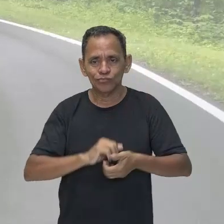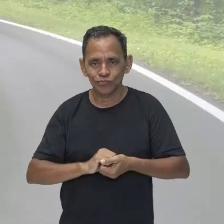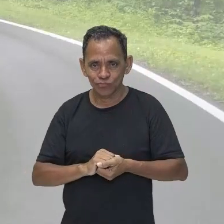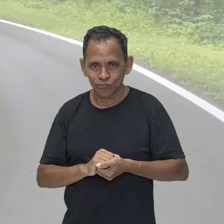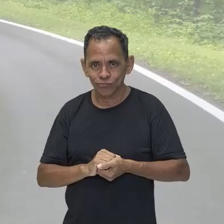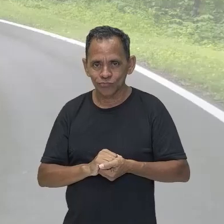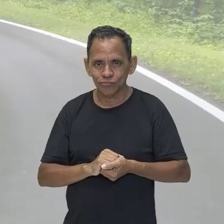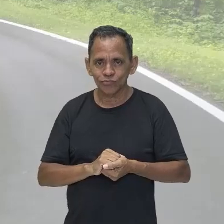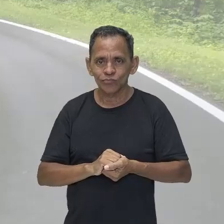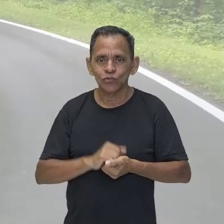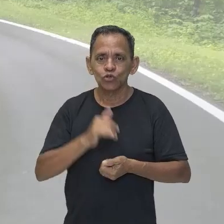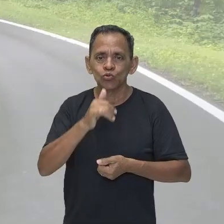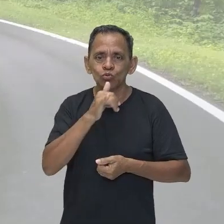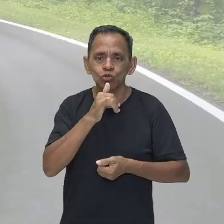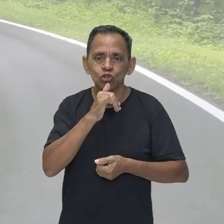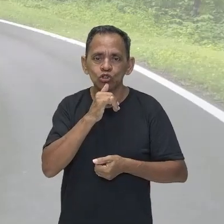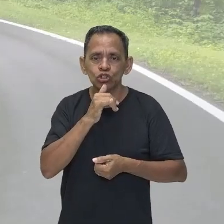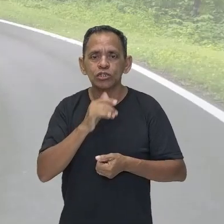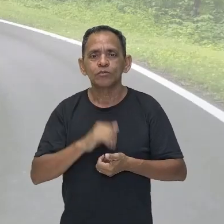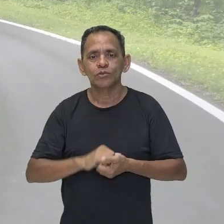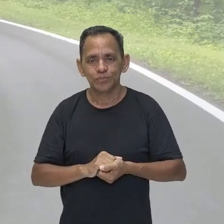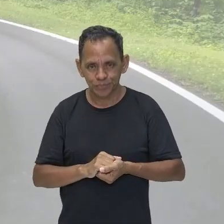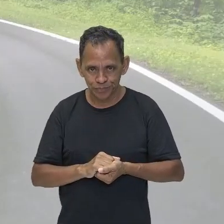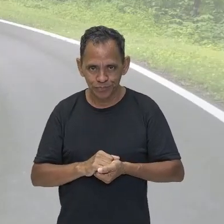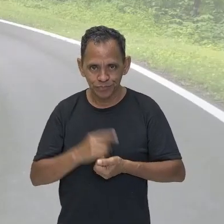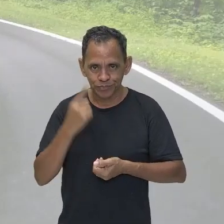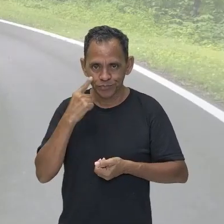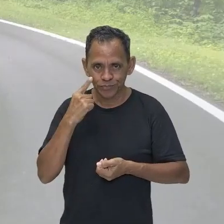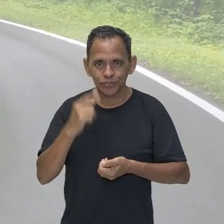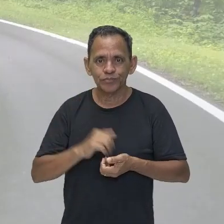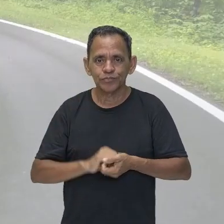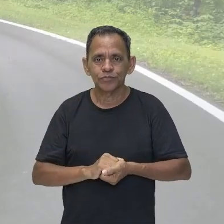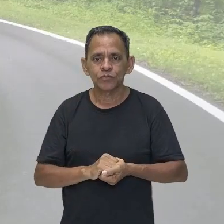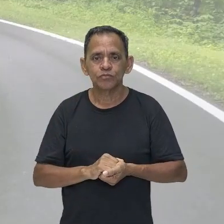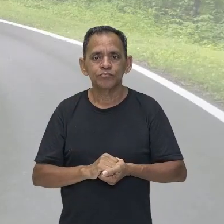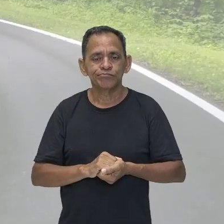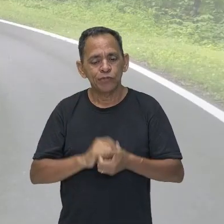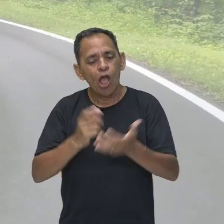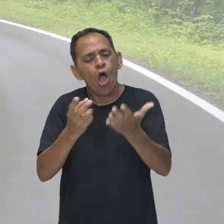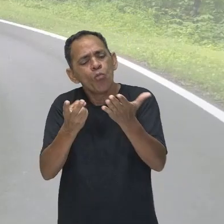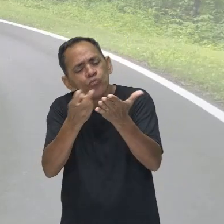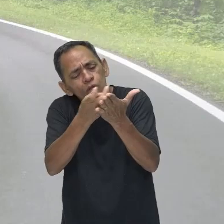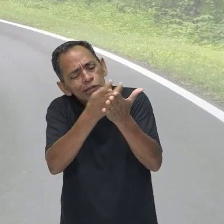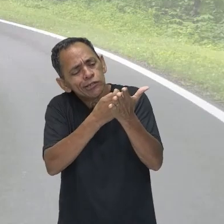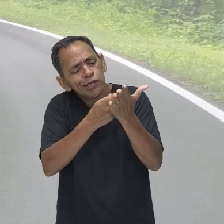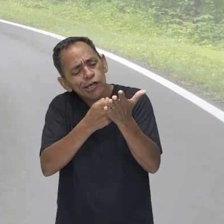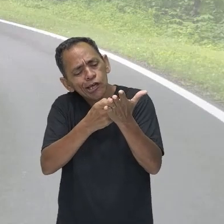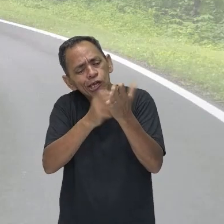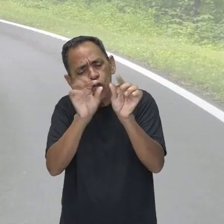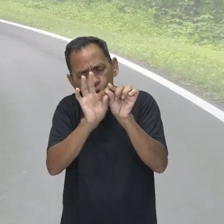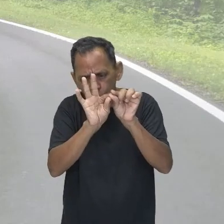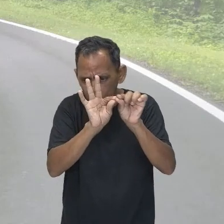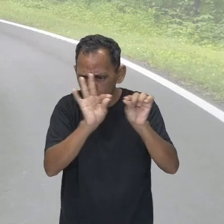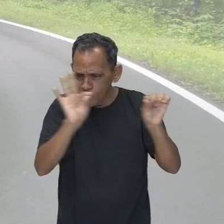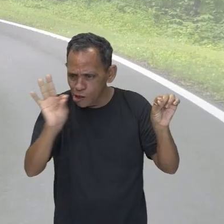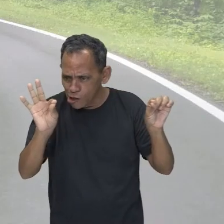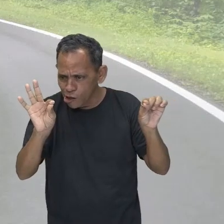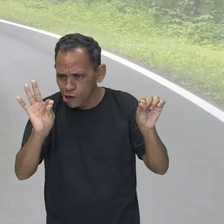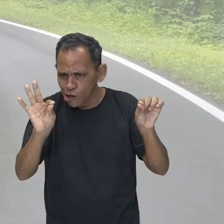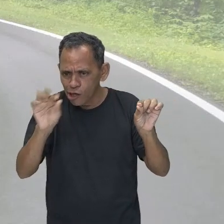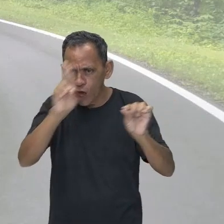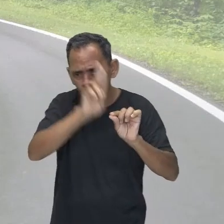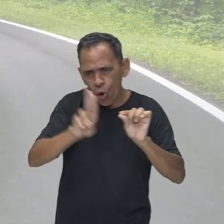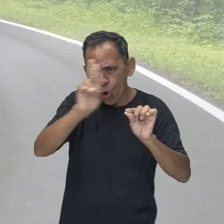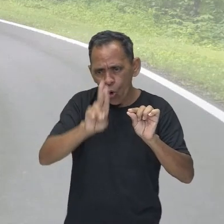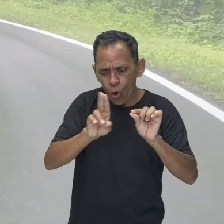aí um exemplo muito rápido, muito fácil no teu caderno. Desenha uma linha e faz uma seta nessa linha. Faz uma seta bem grandona